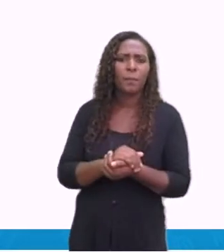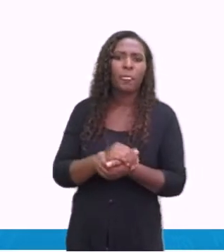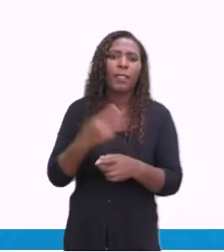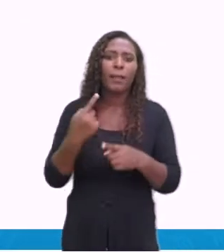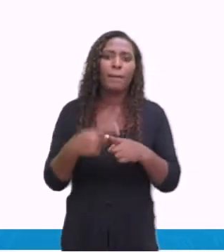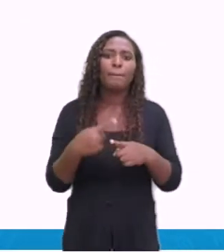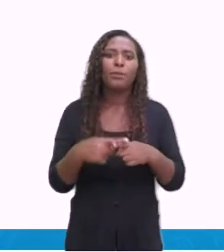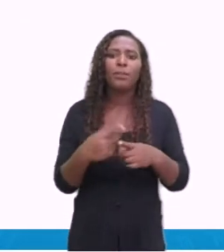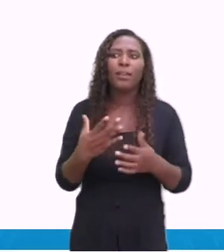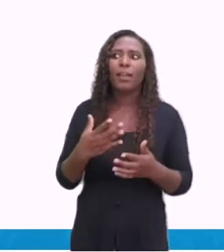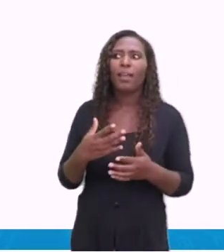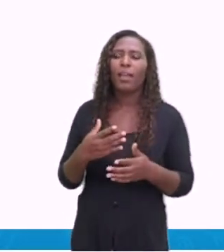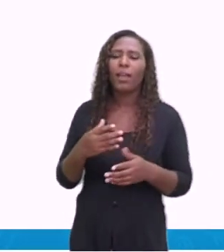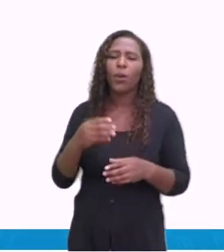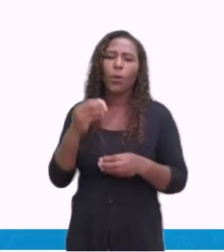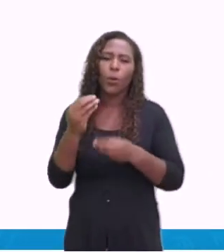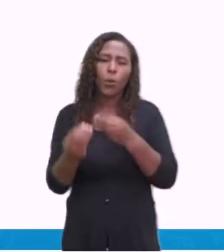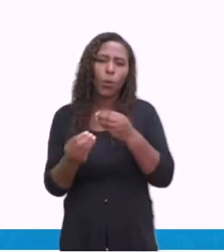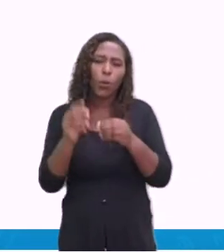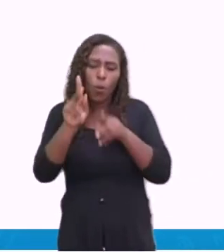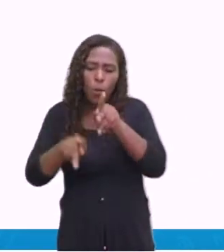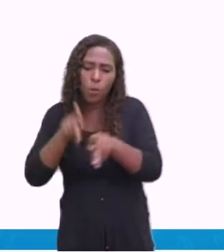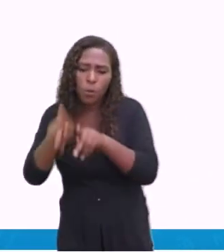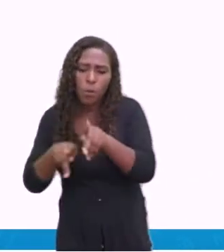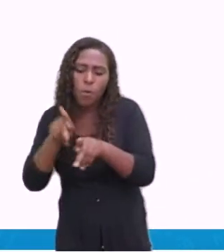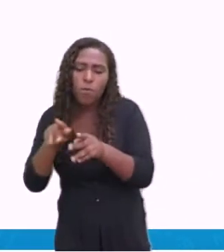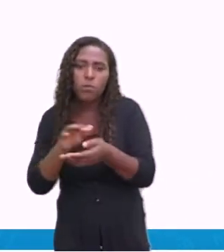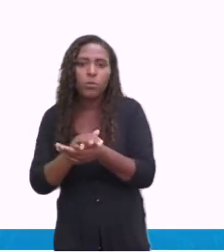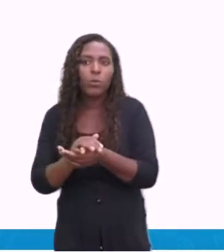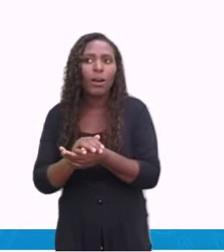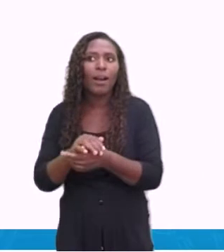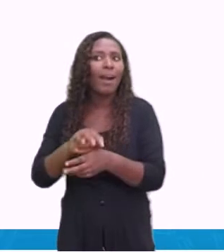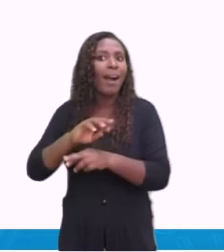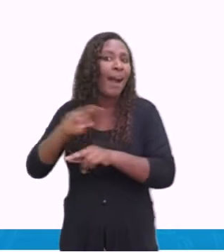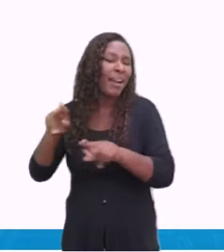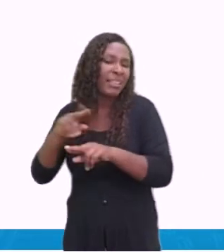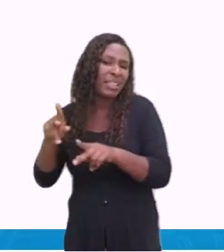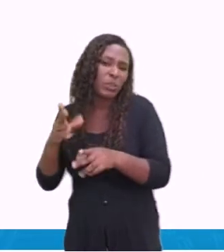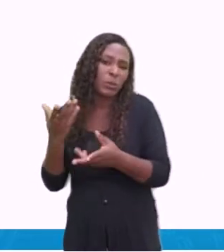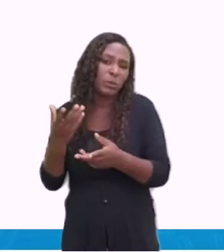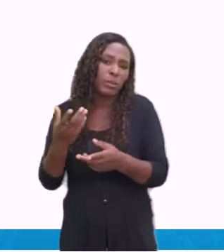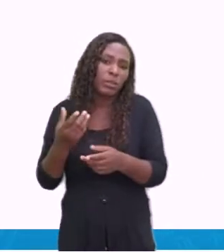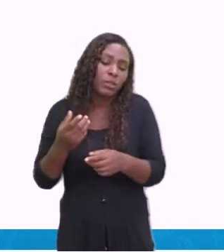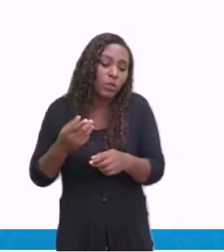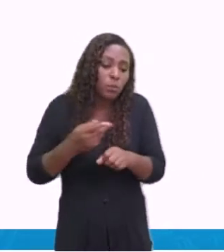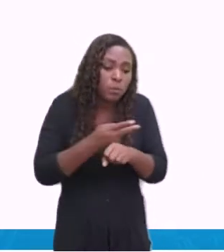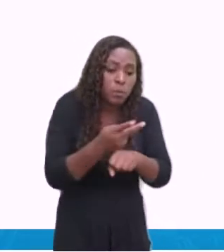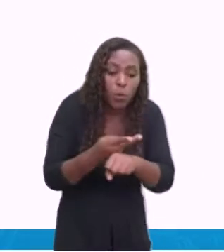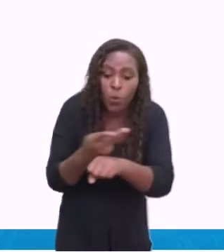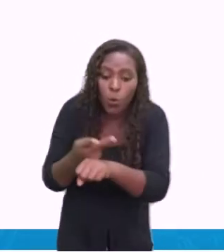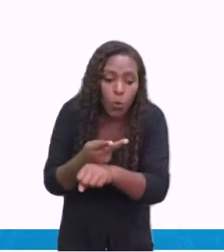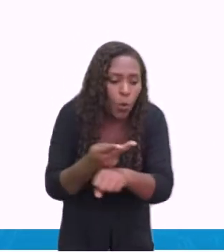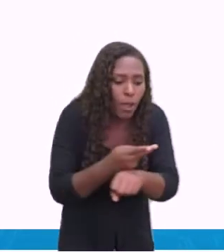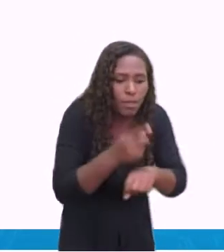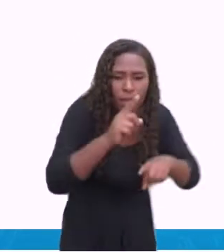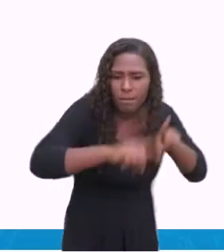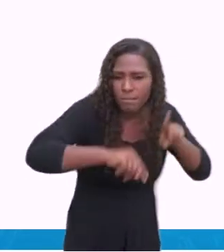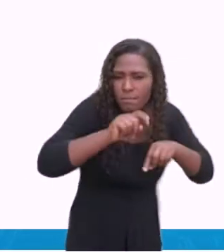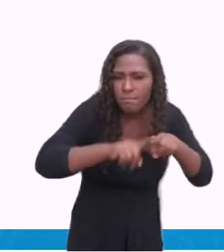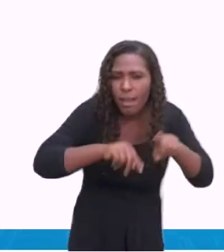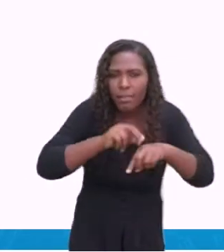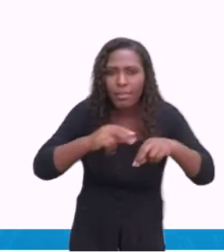nessa transição. Ainda não estava sendo explorado a matéria-prima. Então, ainda estava